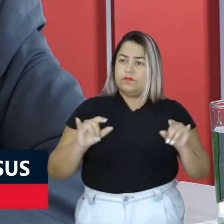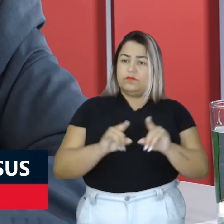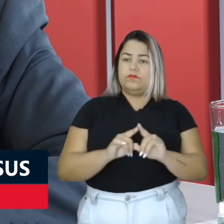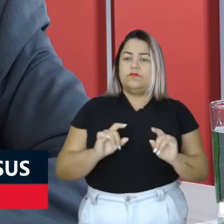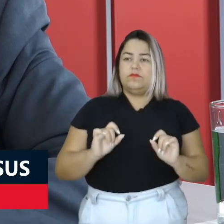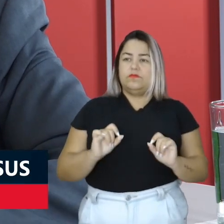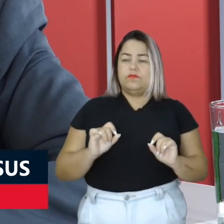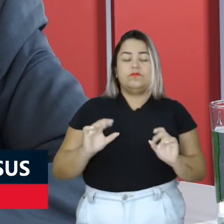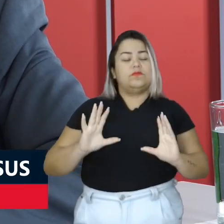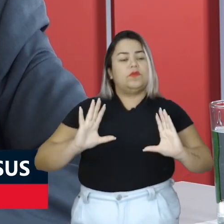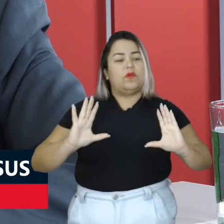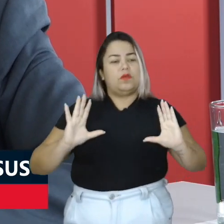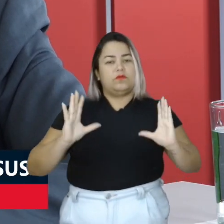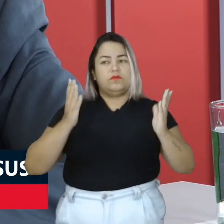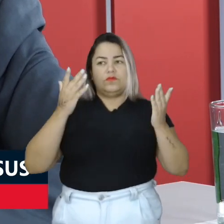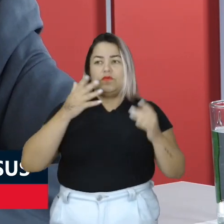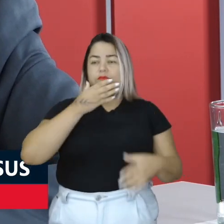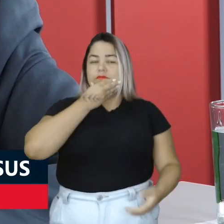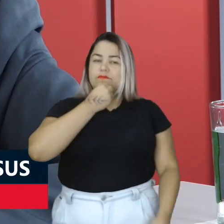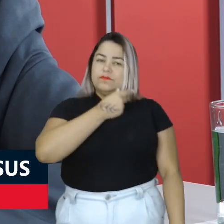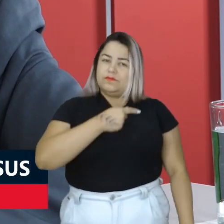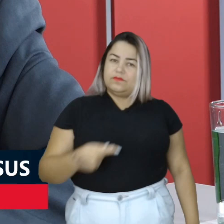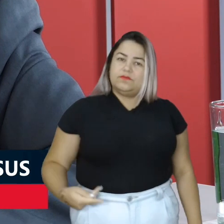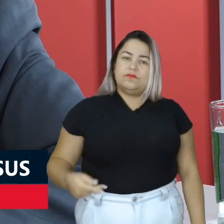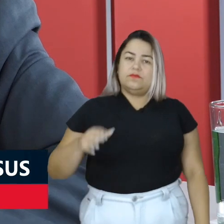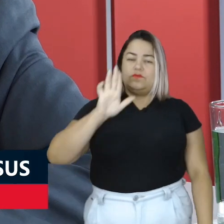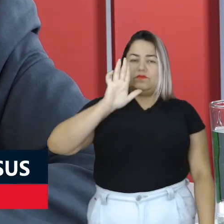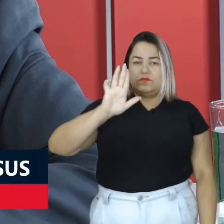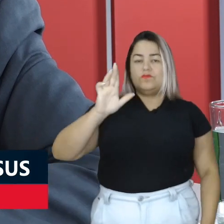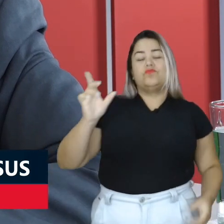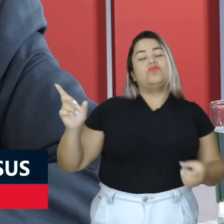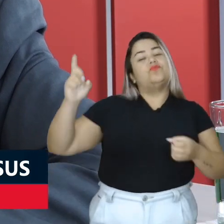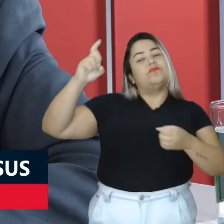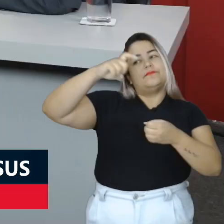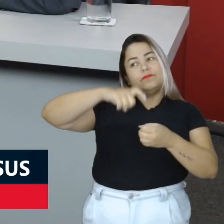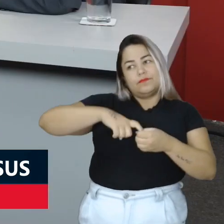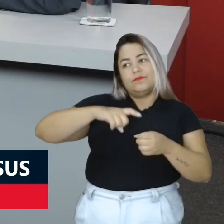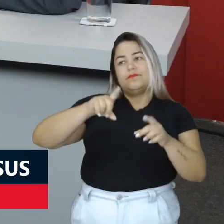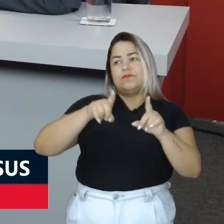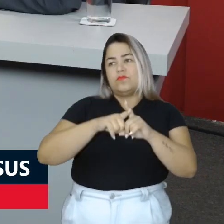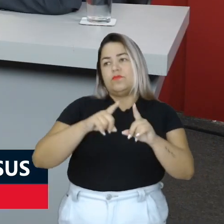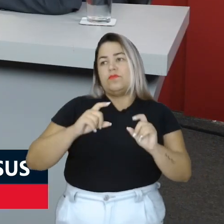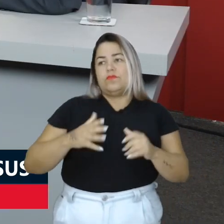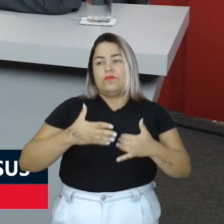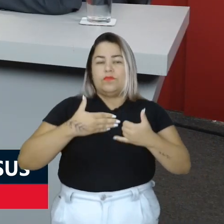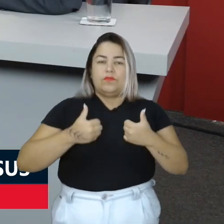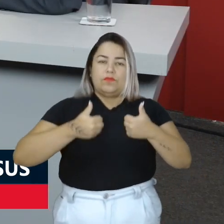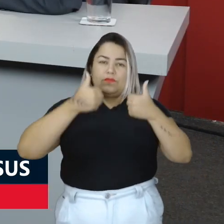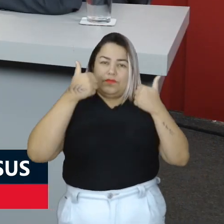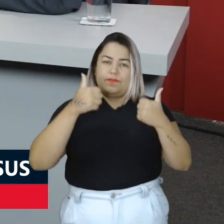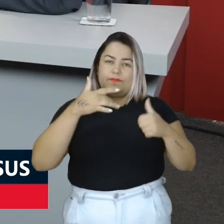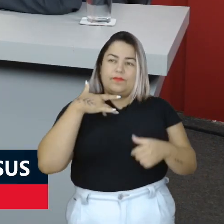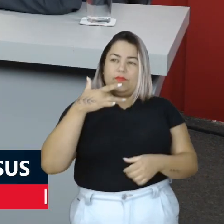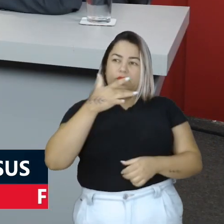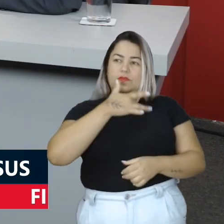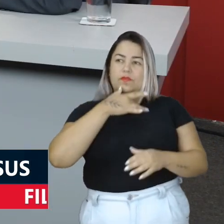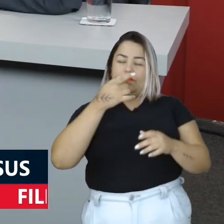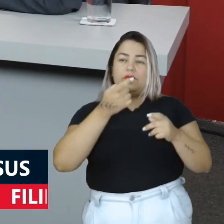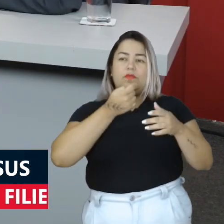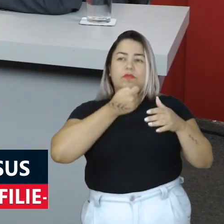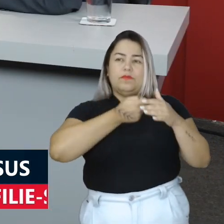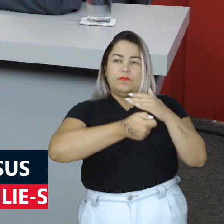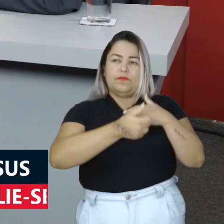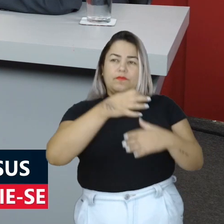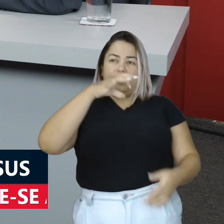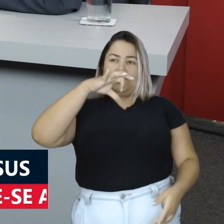tenho a comemorar que o presidente Lula tenha voltado e pisando no acelerador na saúde e no investimento público em geral, né? São